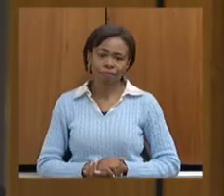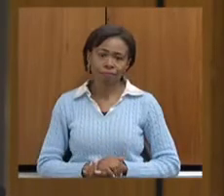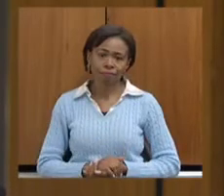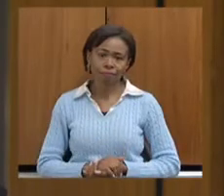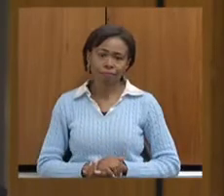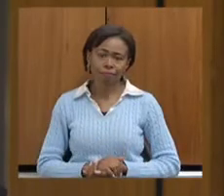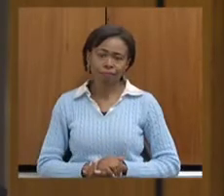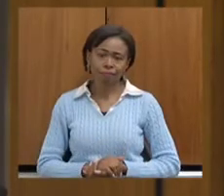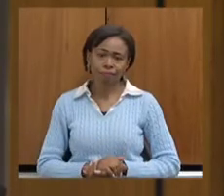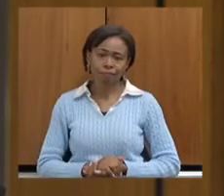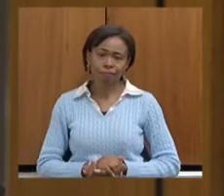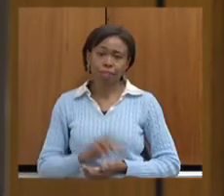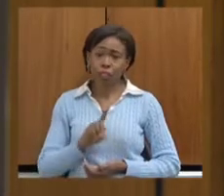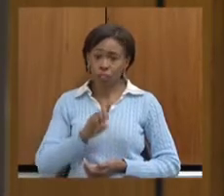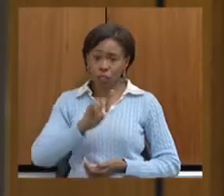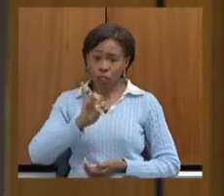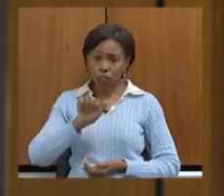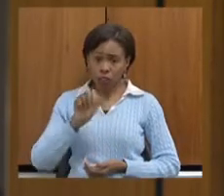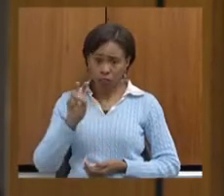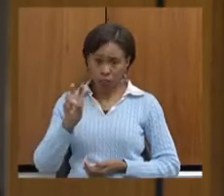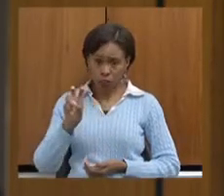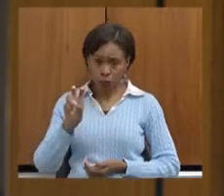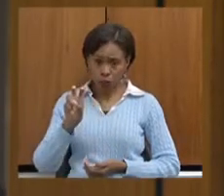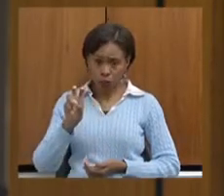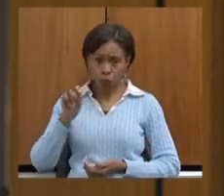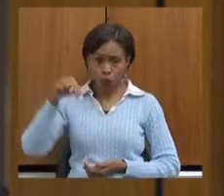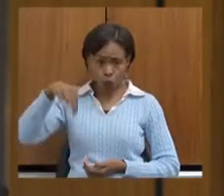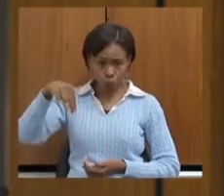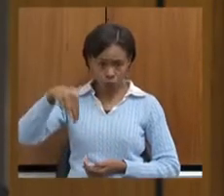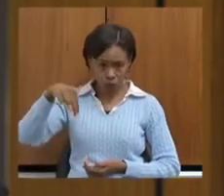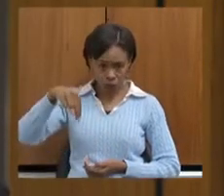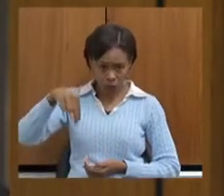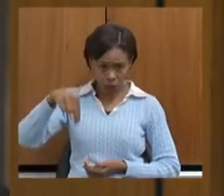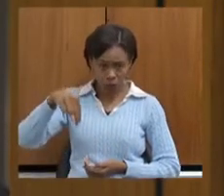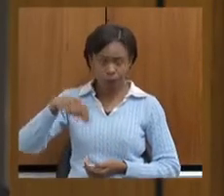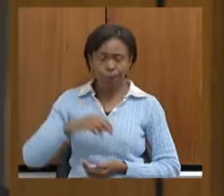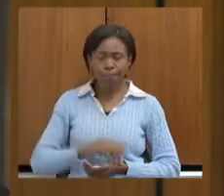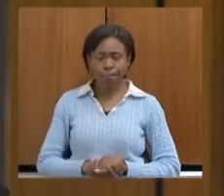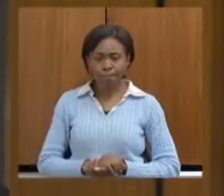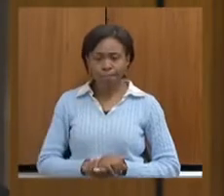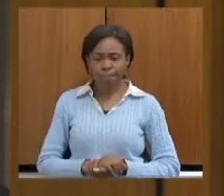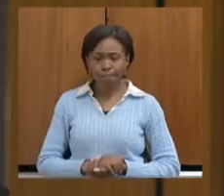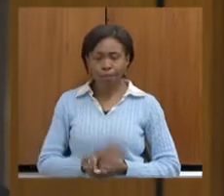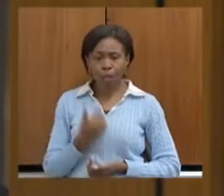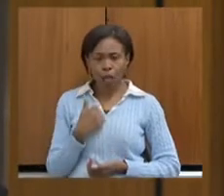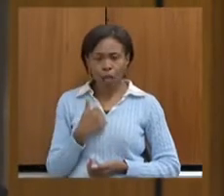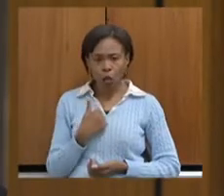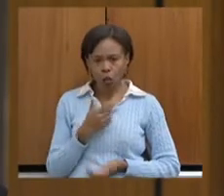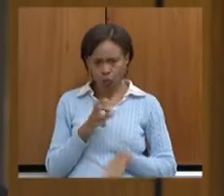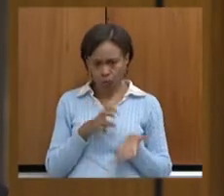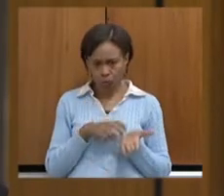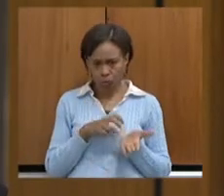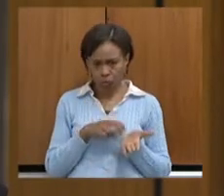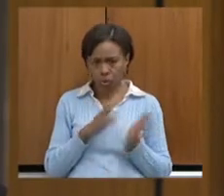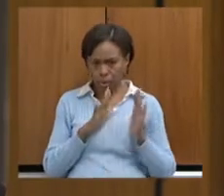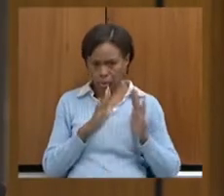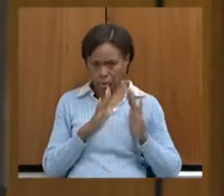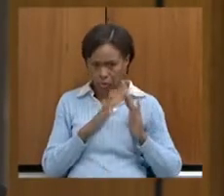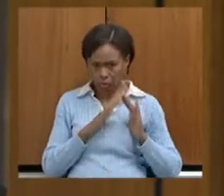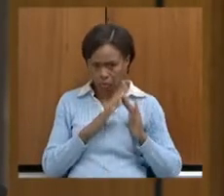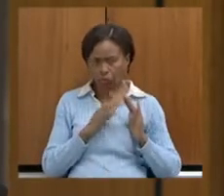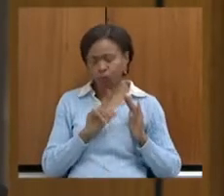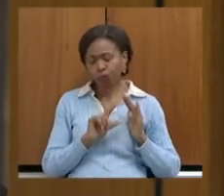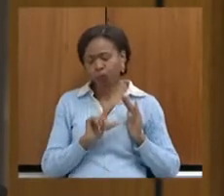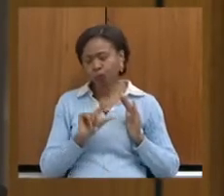de novembro eu sair de casa de manhã peguei meu